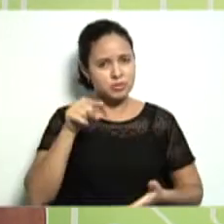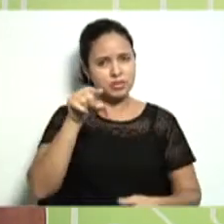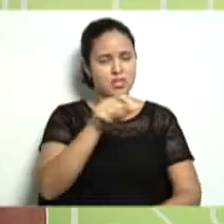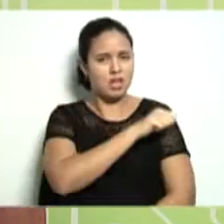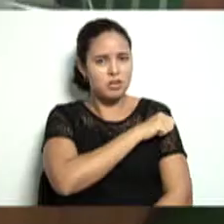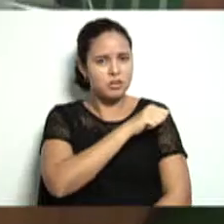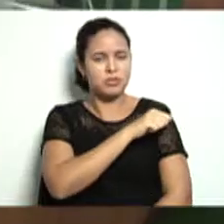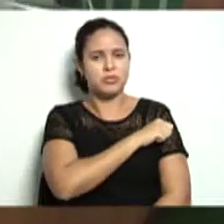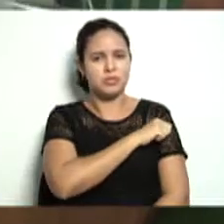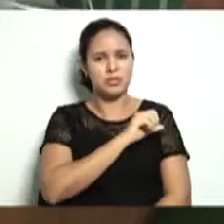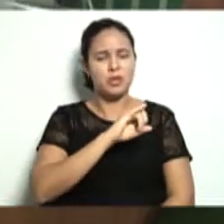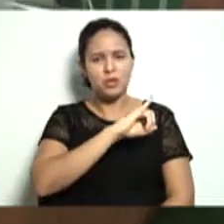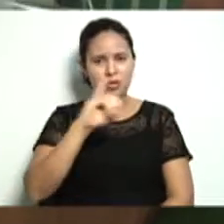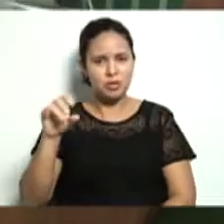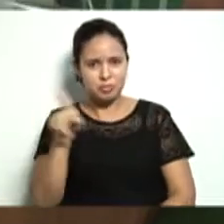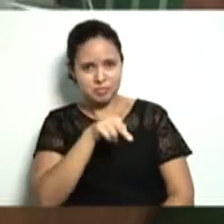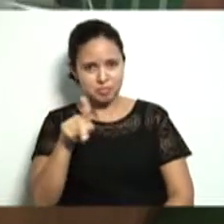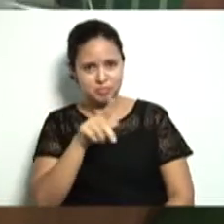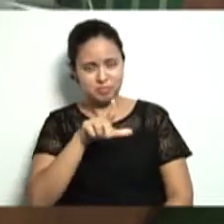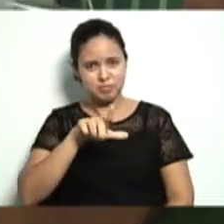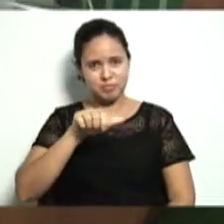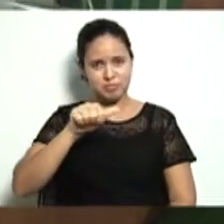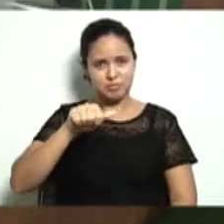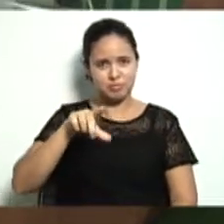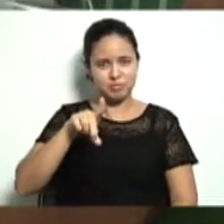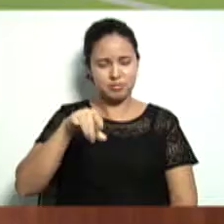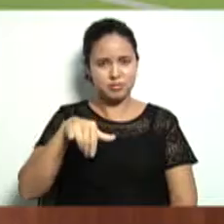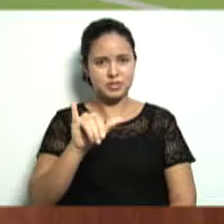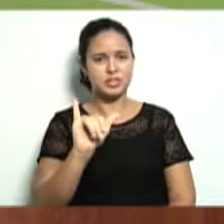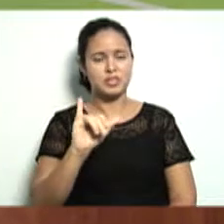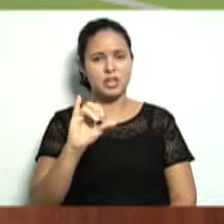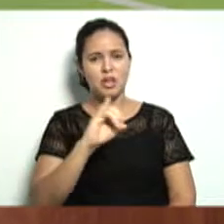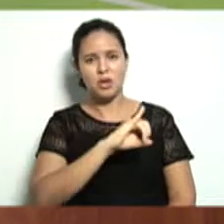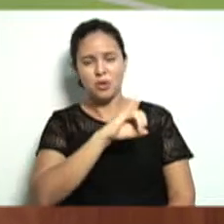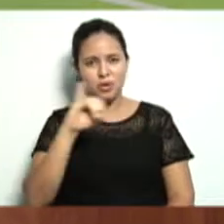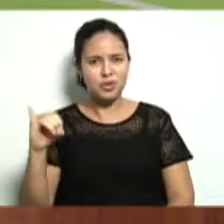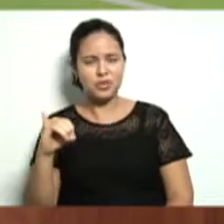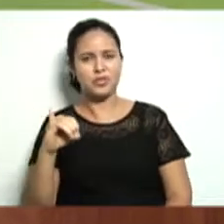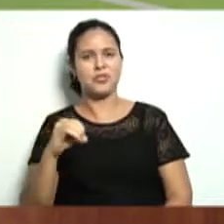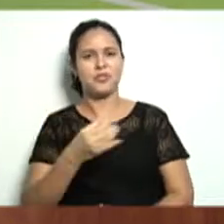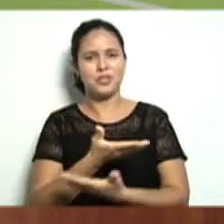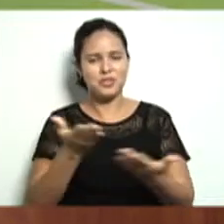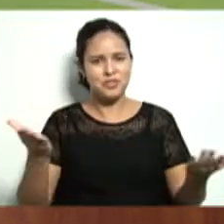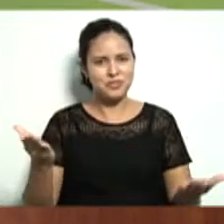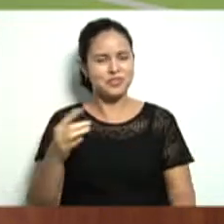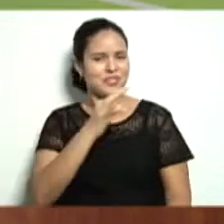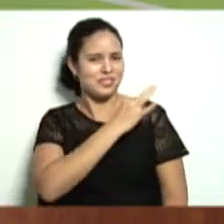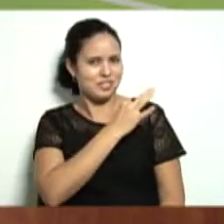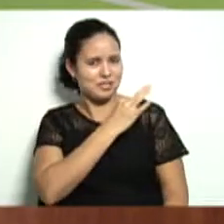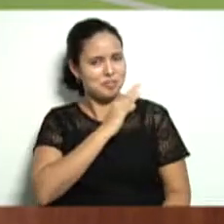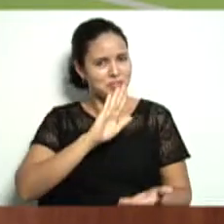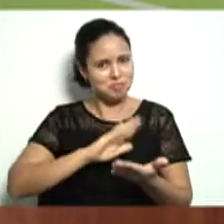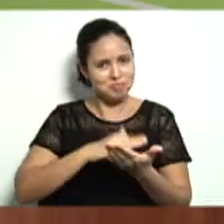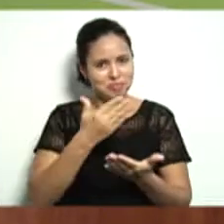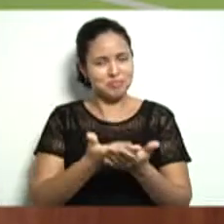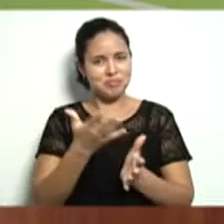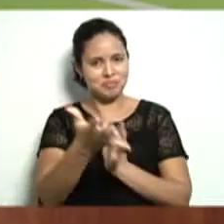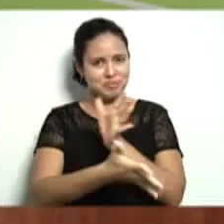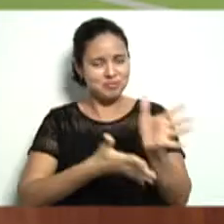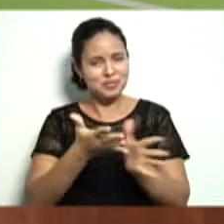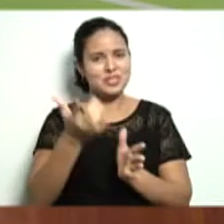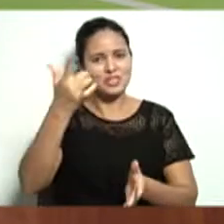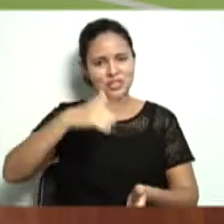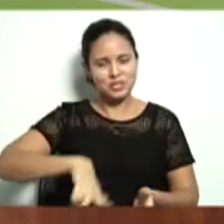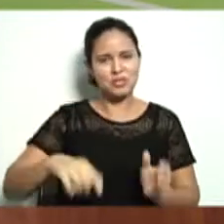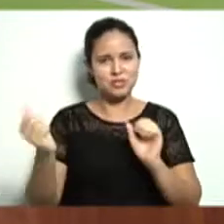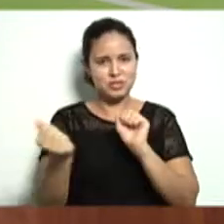vocês. Olá, professora Leide. Olá, professor Samuel. Olá a todos. Olá, Tamires, aí a nossa intérprete de Libra, mais uma